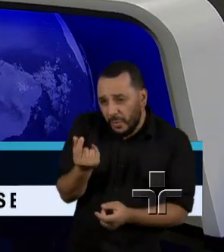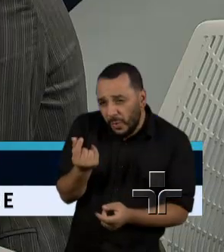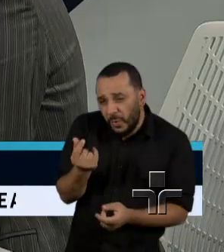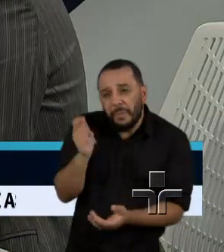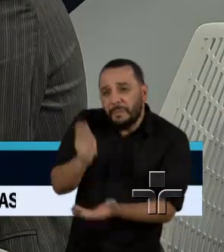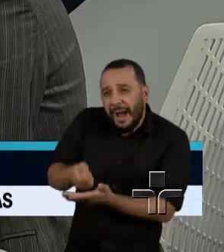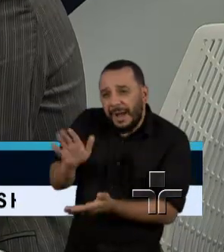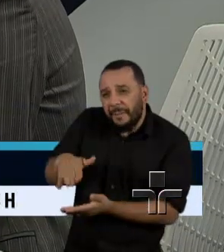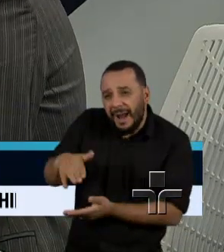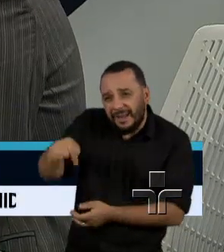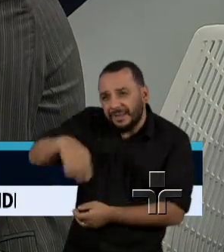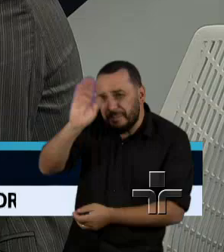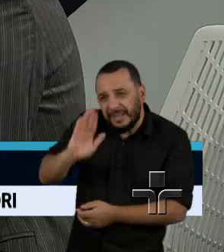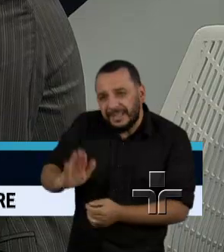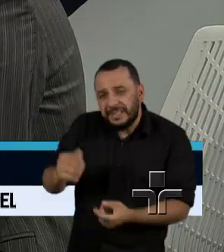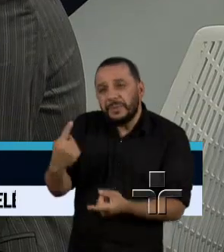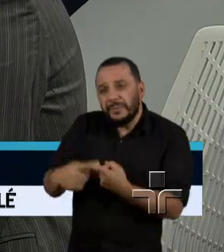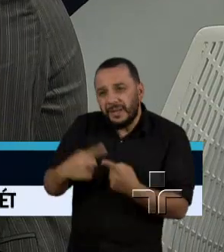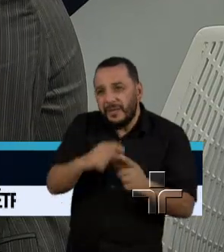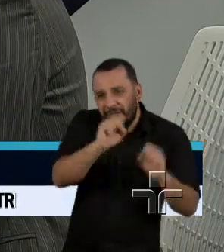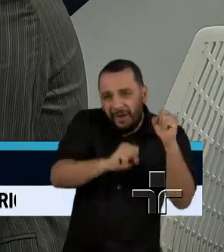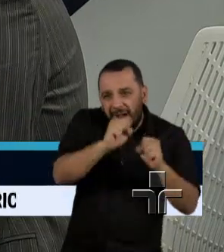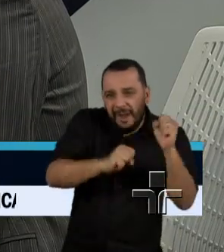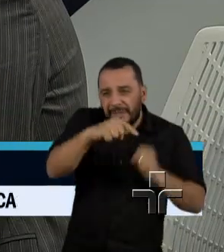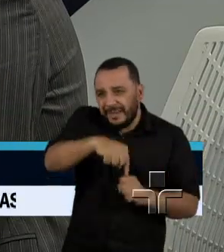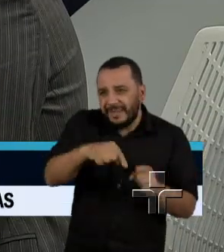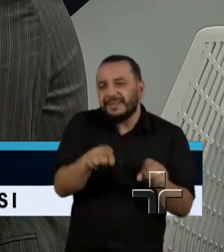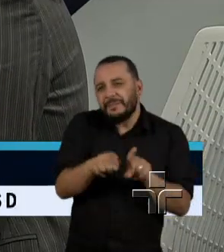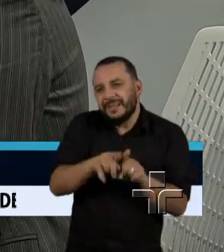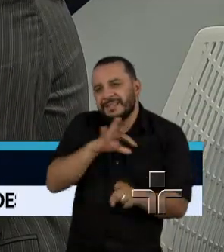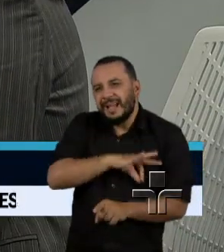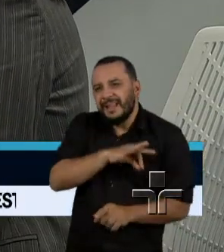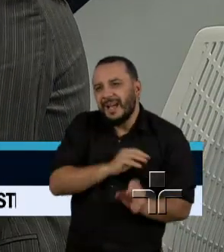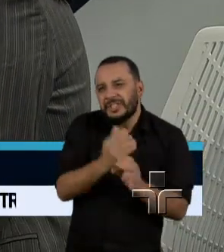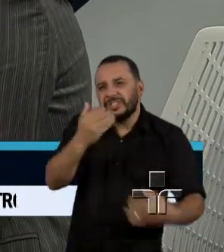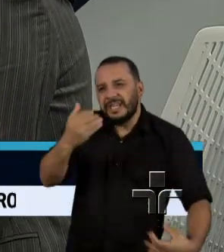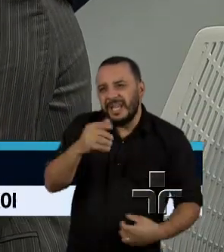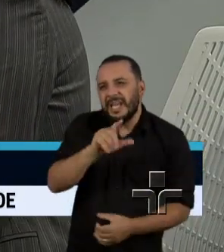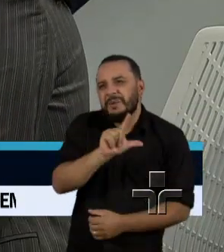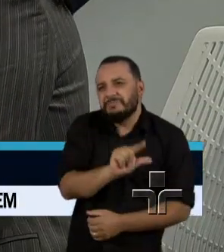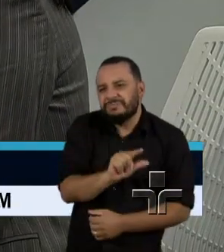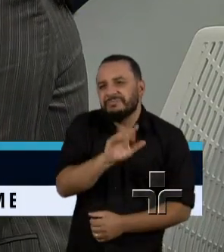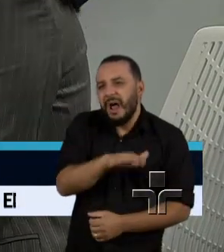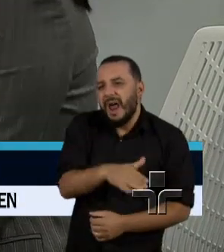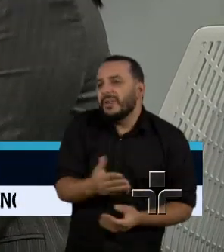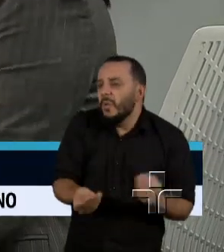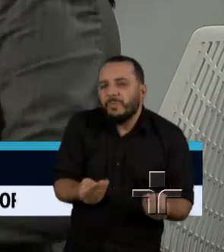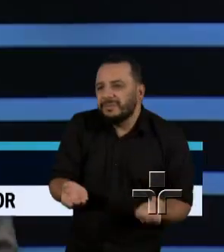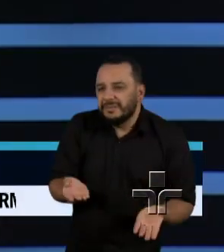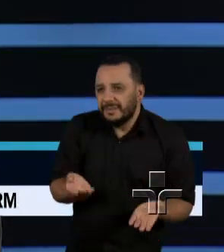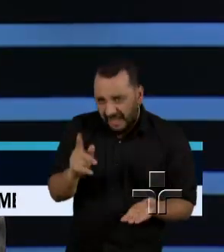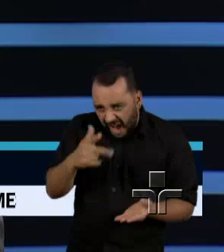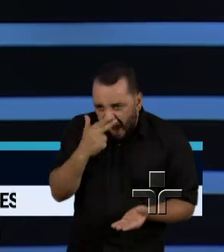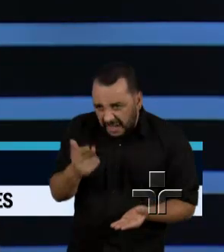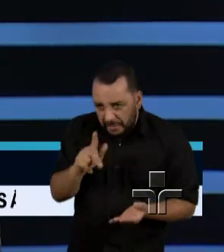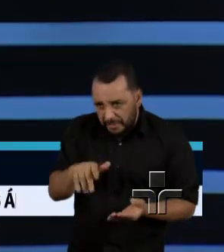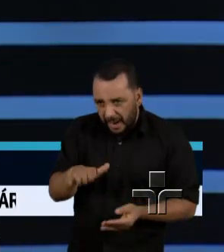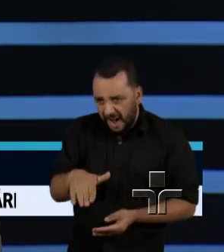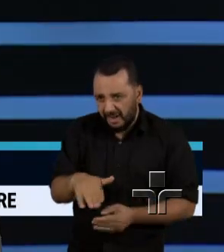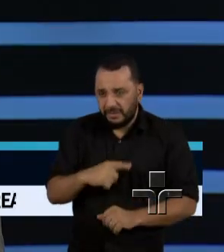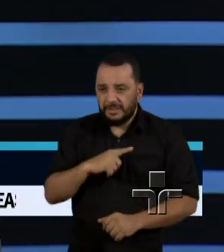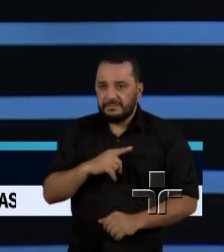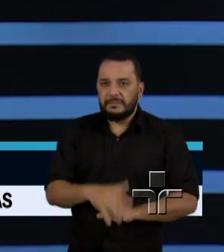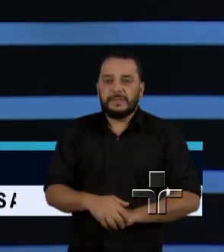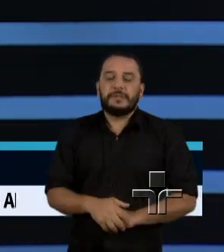aqui a gente vai ter um custo mais baixo? Até pela relação dos salários dos engenheiros, por exemplo, e outras mãos de obra. O que eu